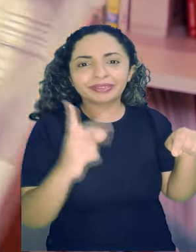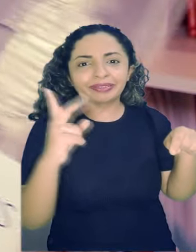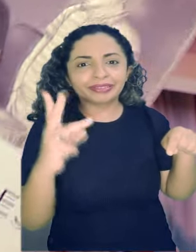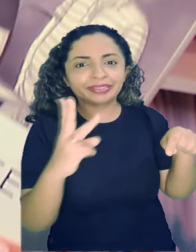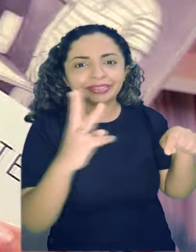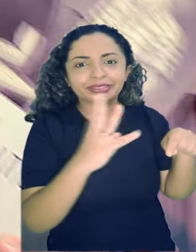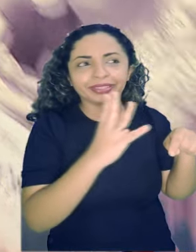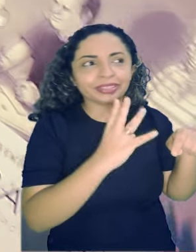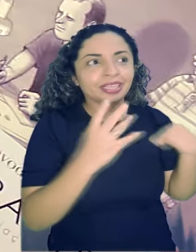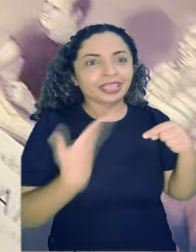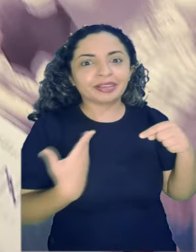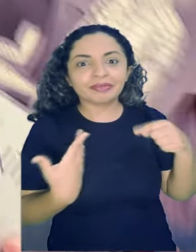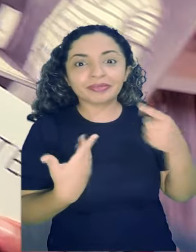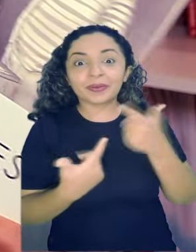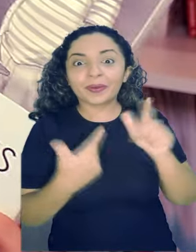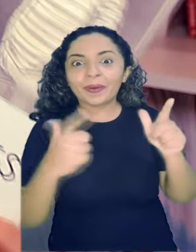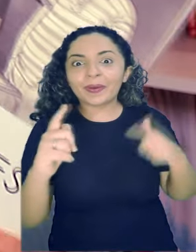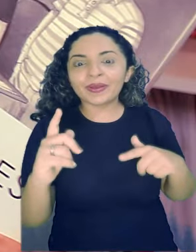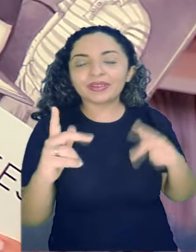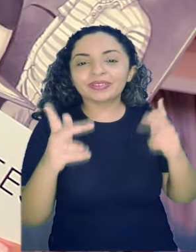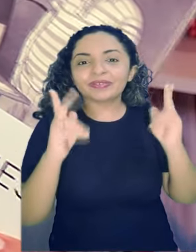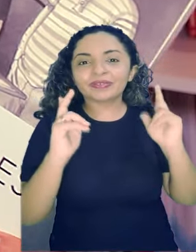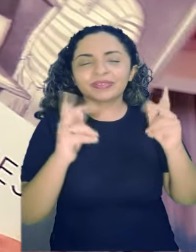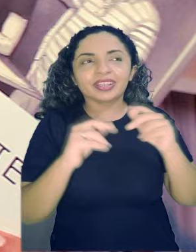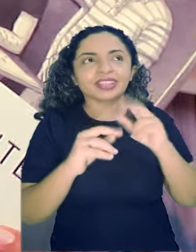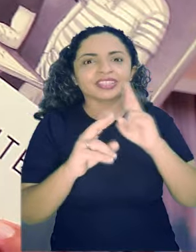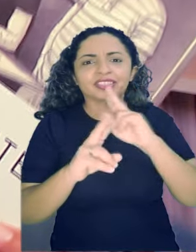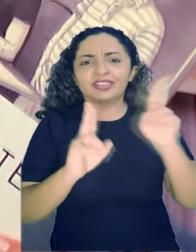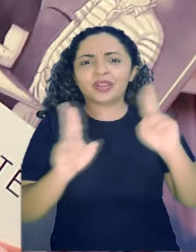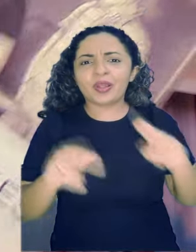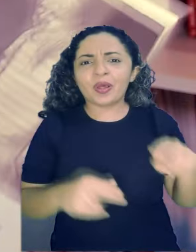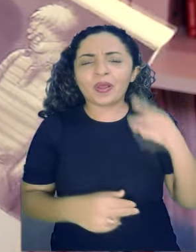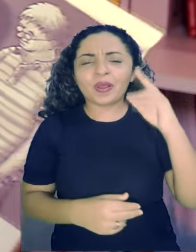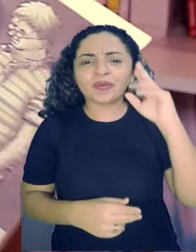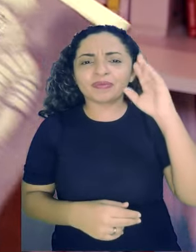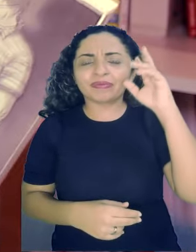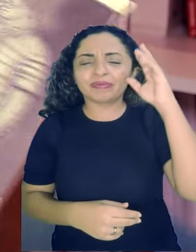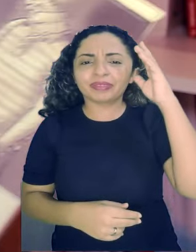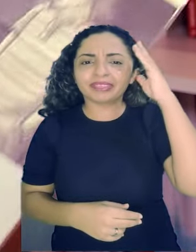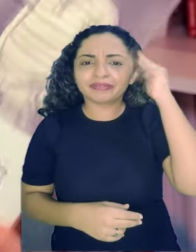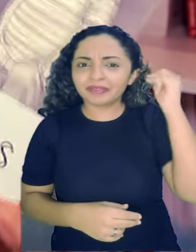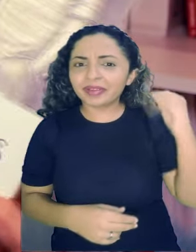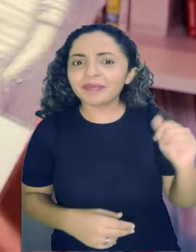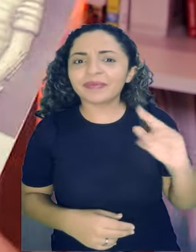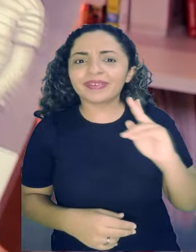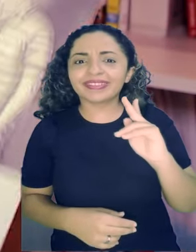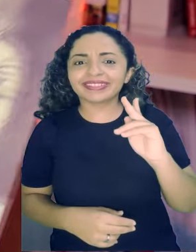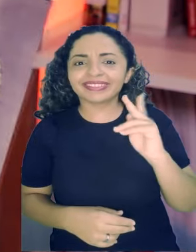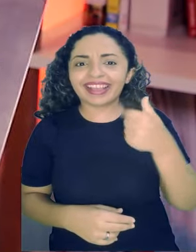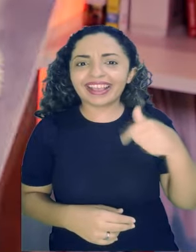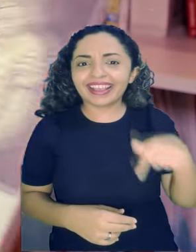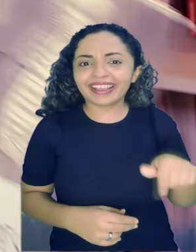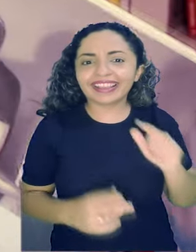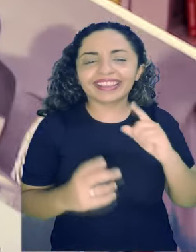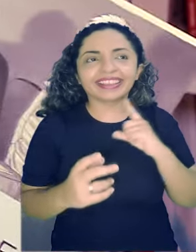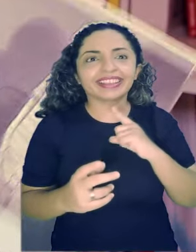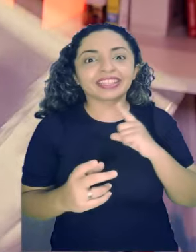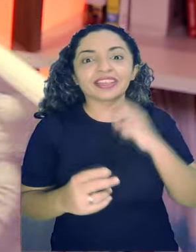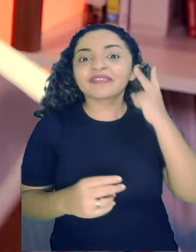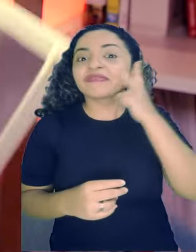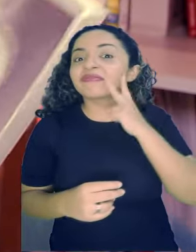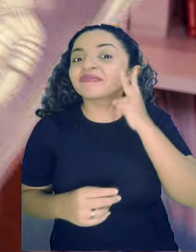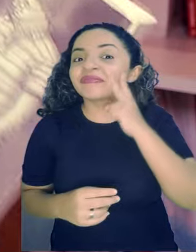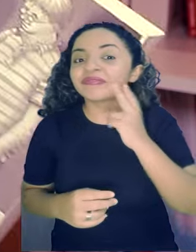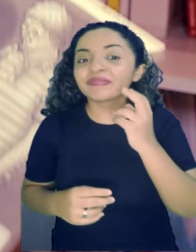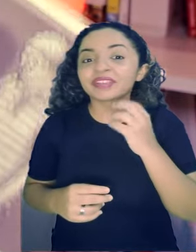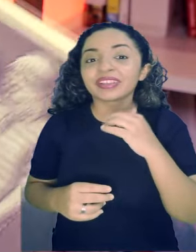aqui, o Festival de Angoulême, um outro festival também que agora me fugiu o nome, de quadrinhos. Também vão aparecendo aqui, para quem conhece de